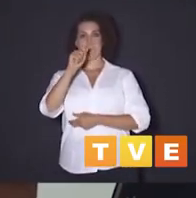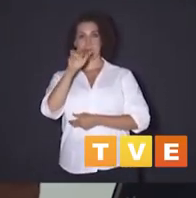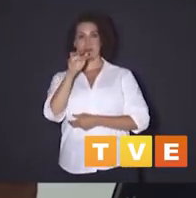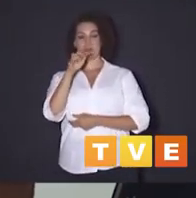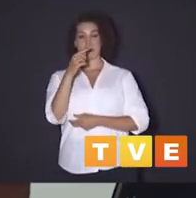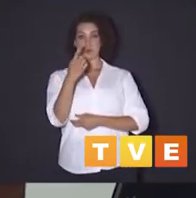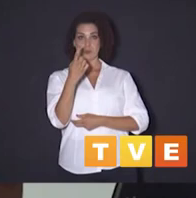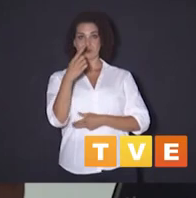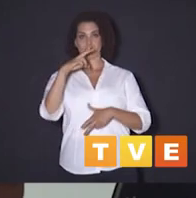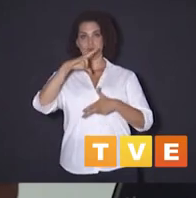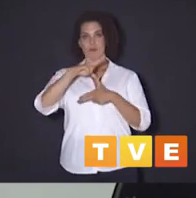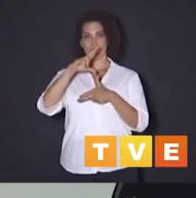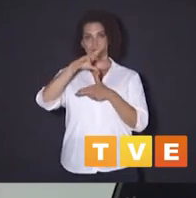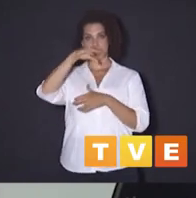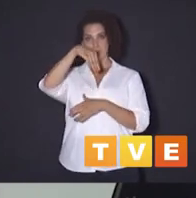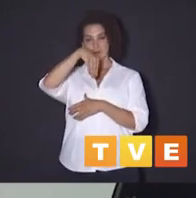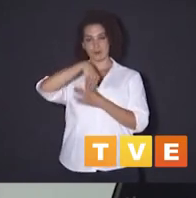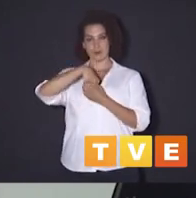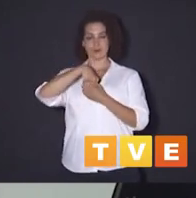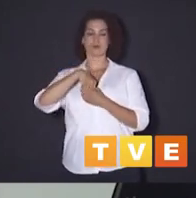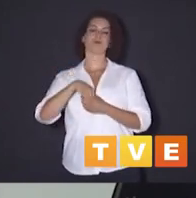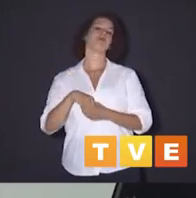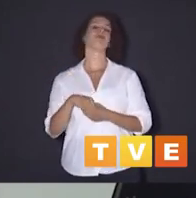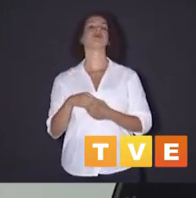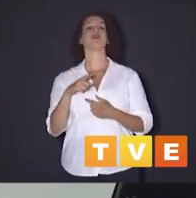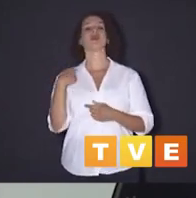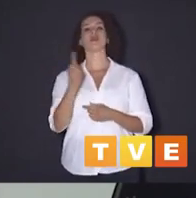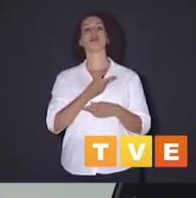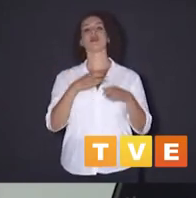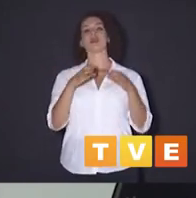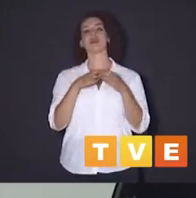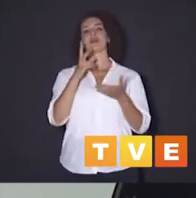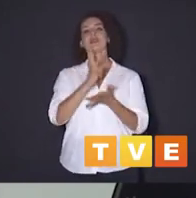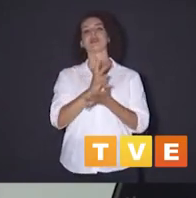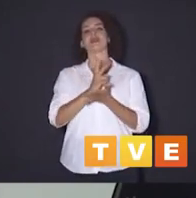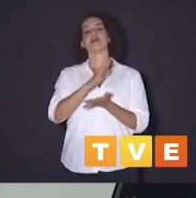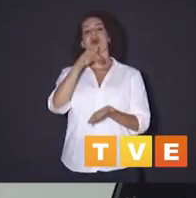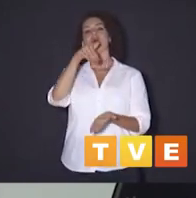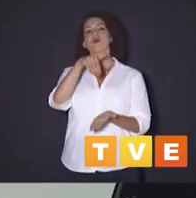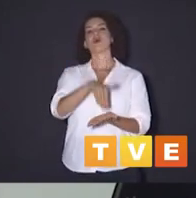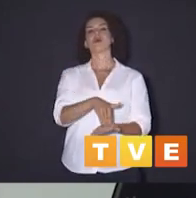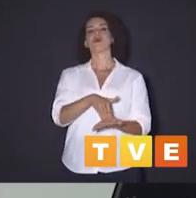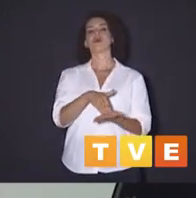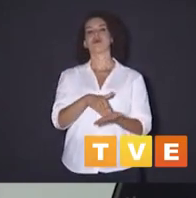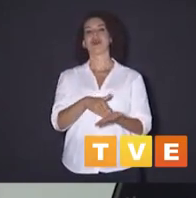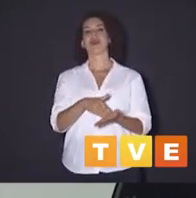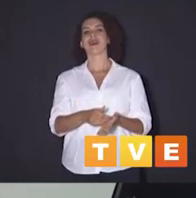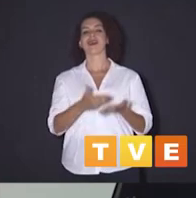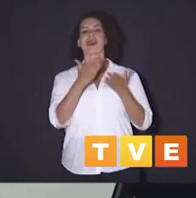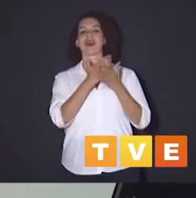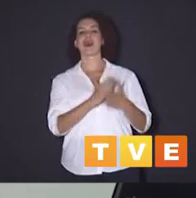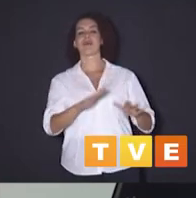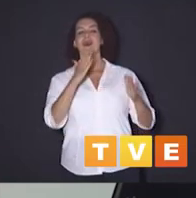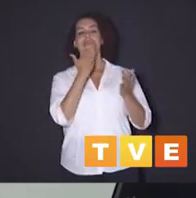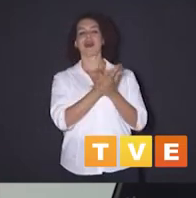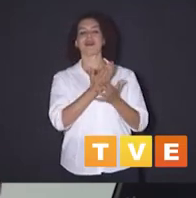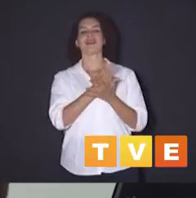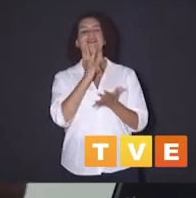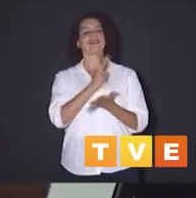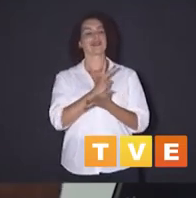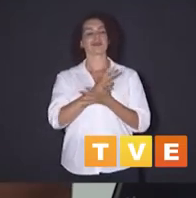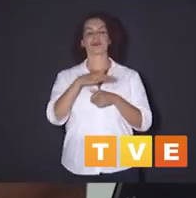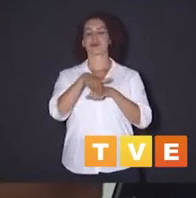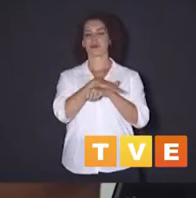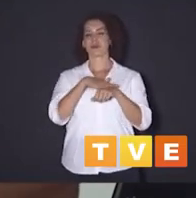uff bomba e como a gente nossa turma era geralmente a última a deixar o campus a gente conversava muito com quem trará as